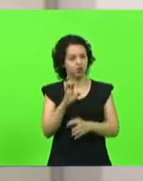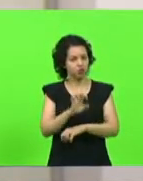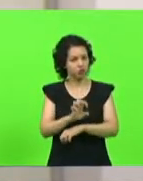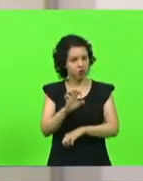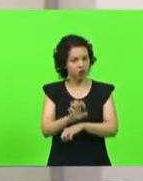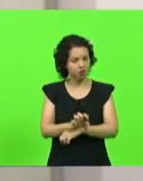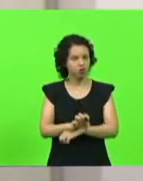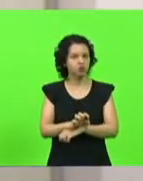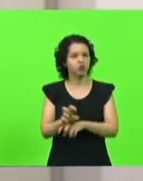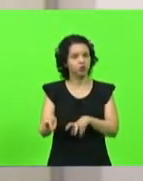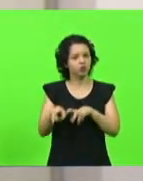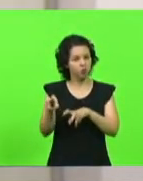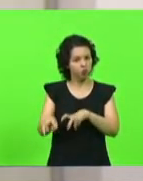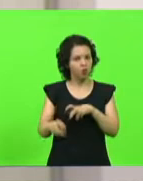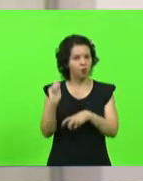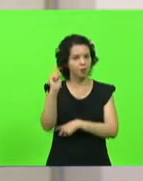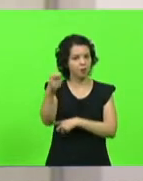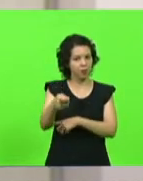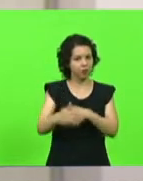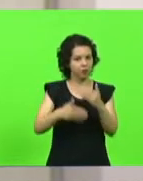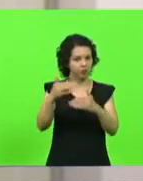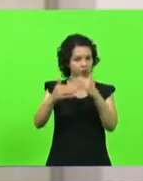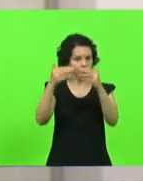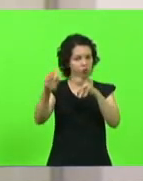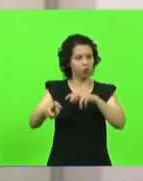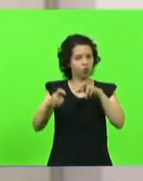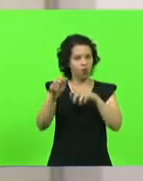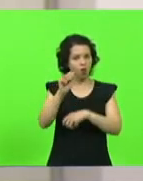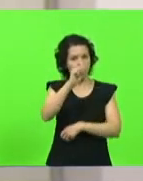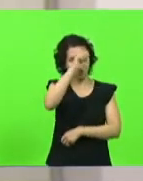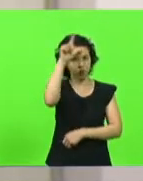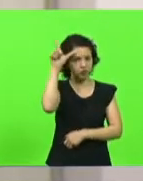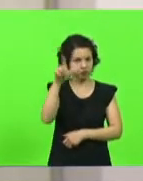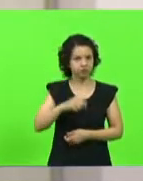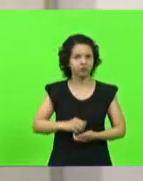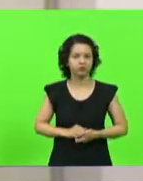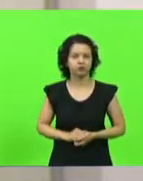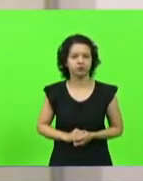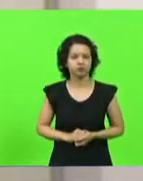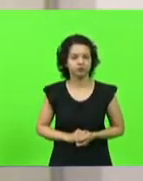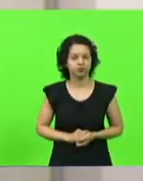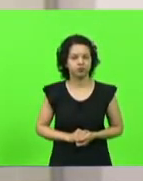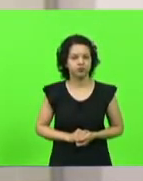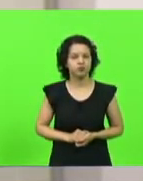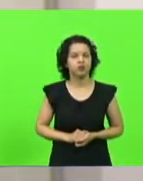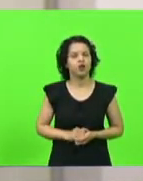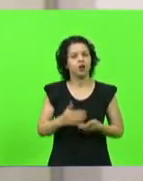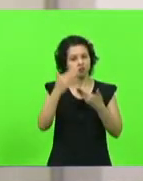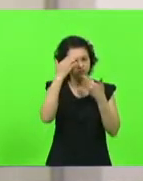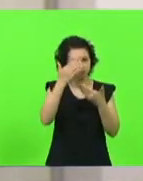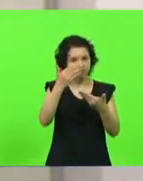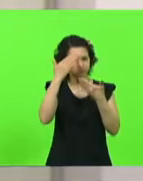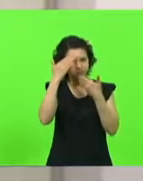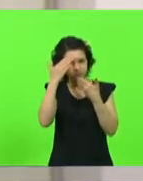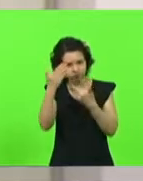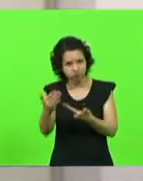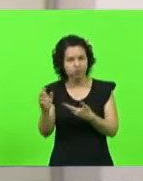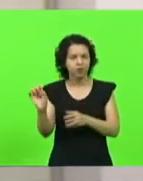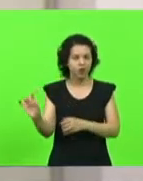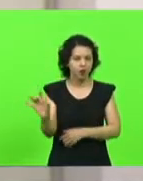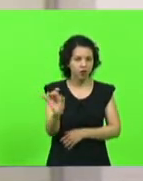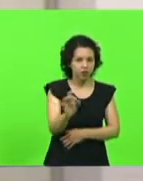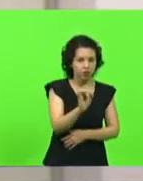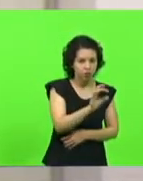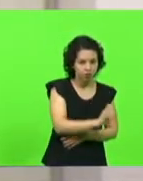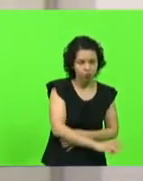e Desenvolvimento Rural, Altair Silva. Finalizando, o senhor presidente agradeceu a presença das autoridades com assento à mesa e a todos